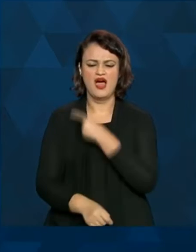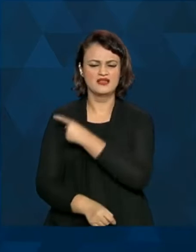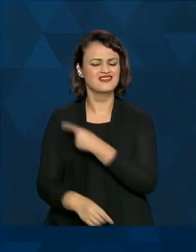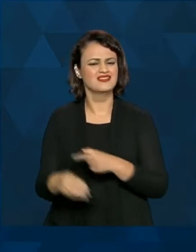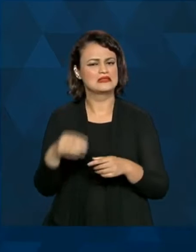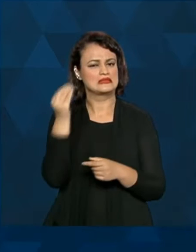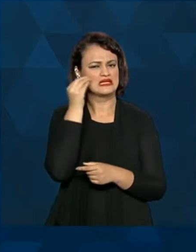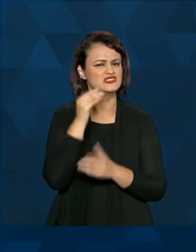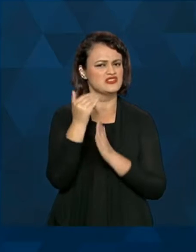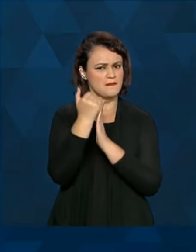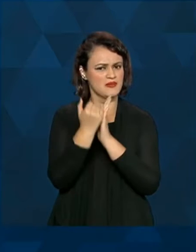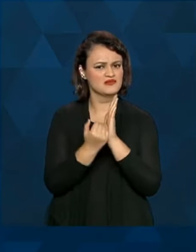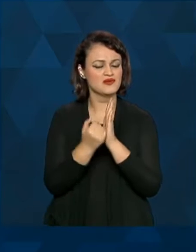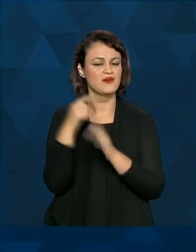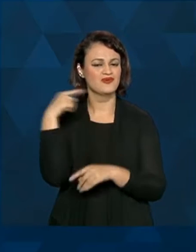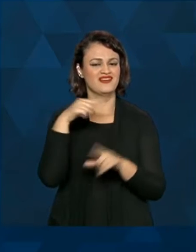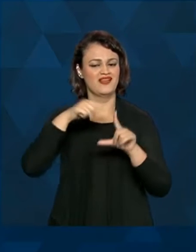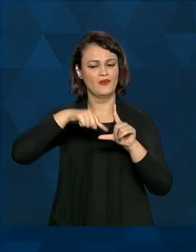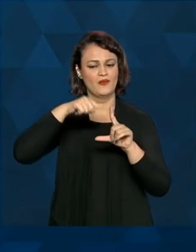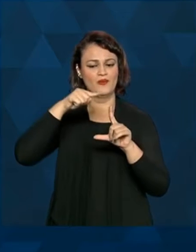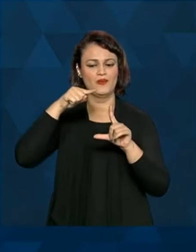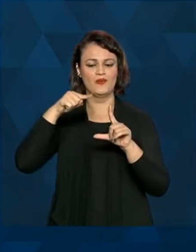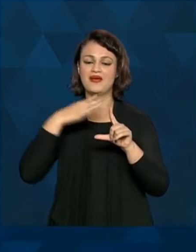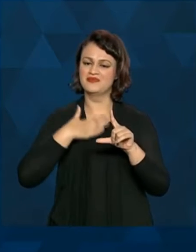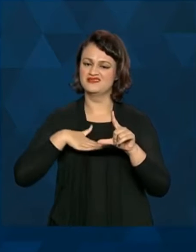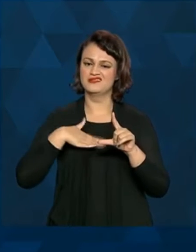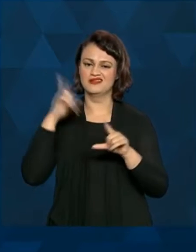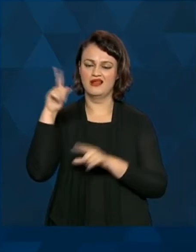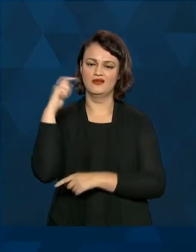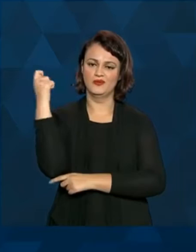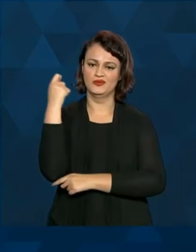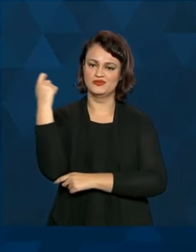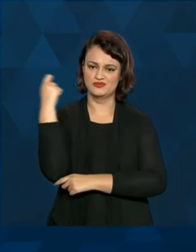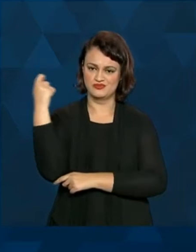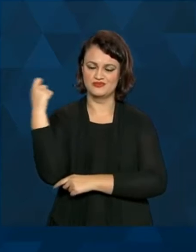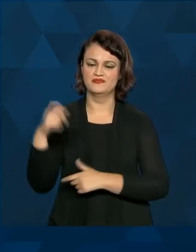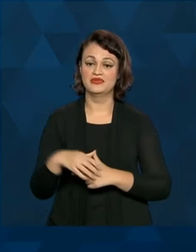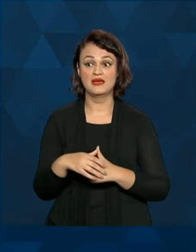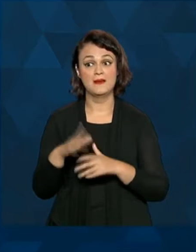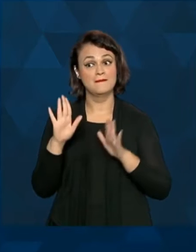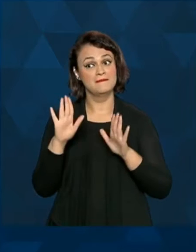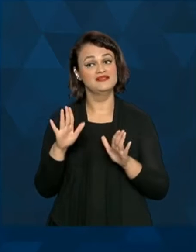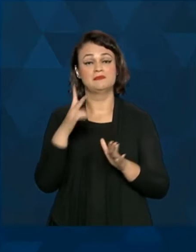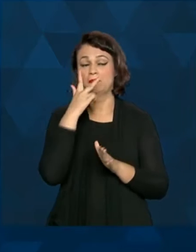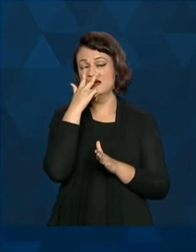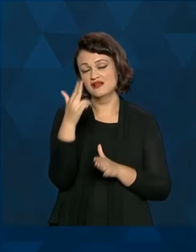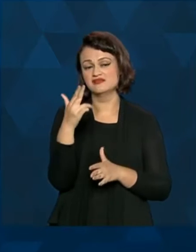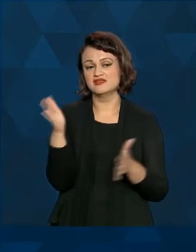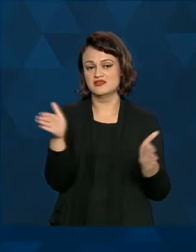porque a incidência da curva epidemiológica ela era mais branda no Rio Grande do Sul, e o que deve aumentar, pelo que nós